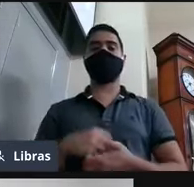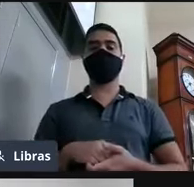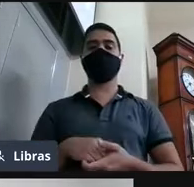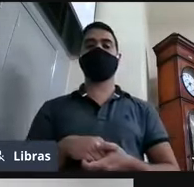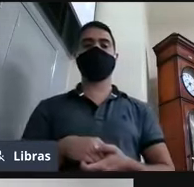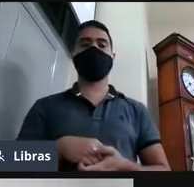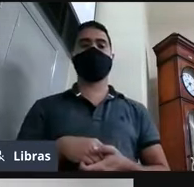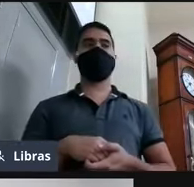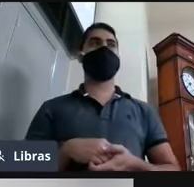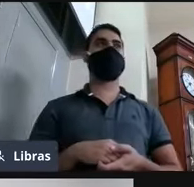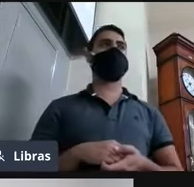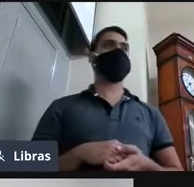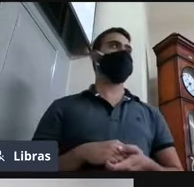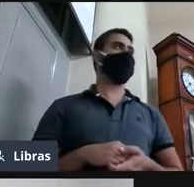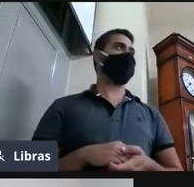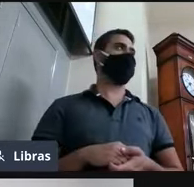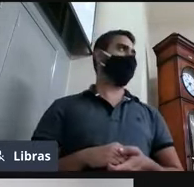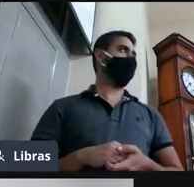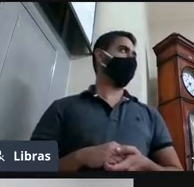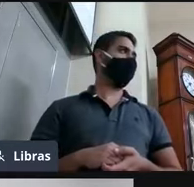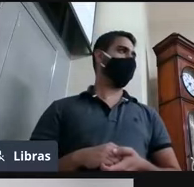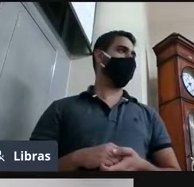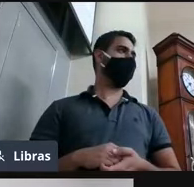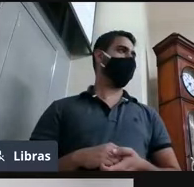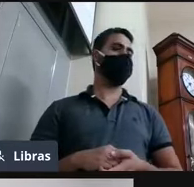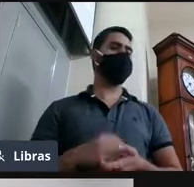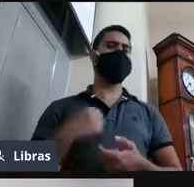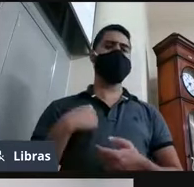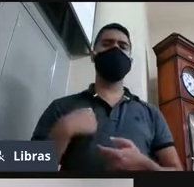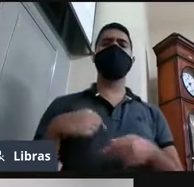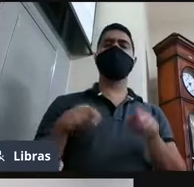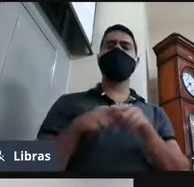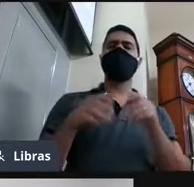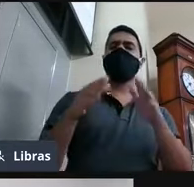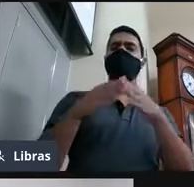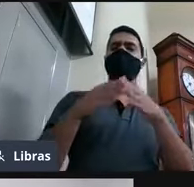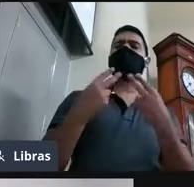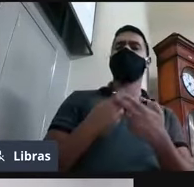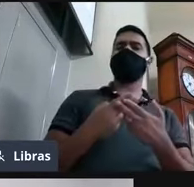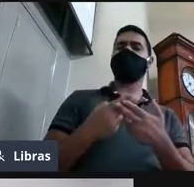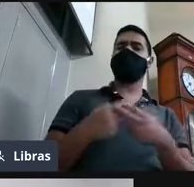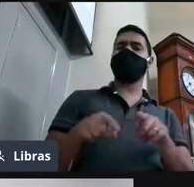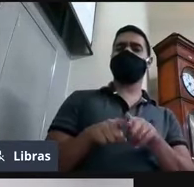Vou pedir um pouquinho de paciência, assim como tiveram com os colegas.